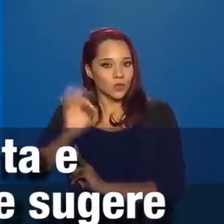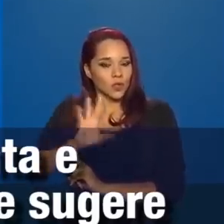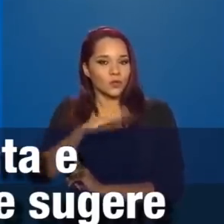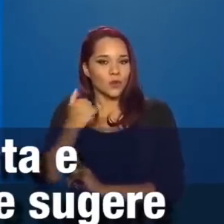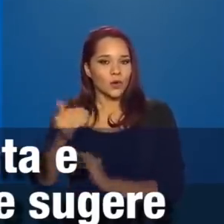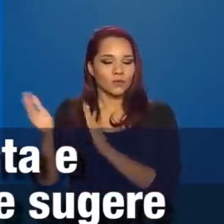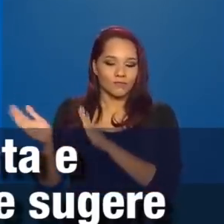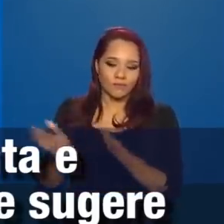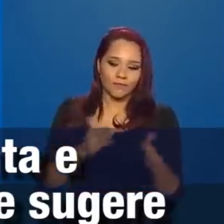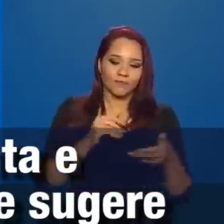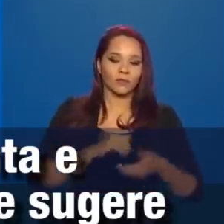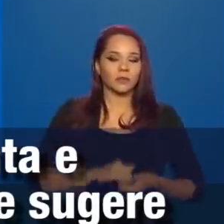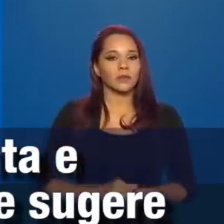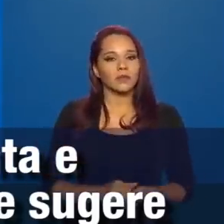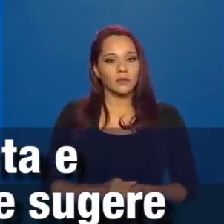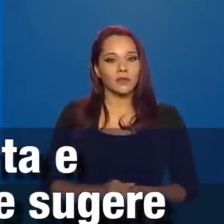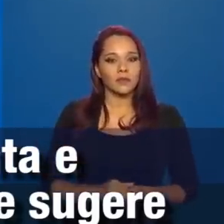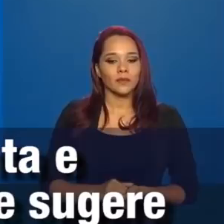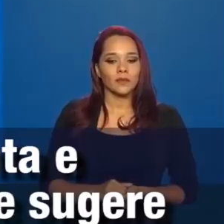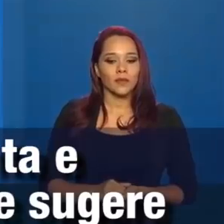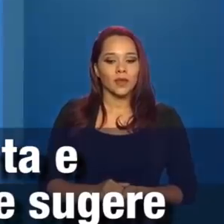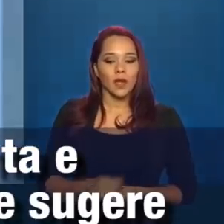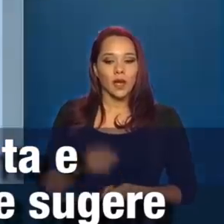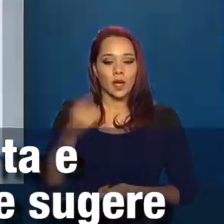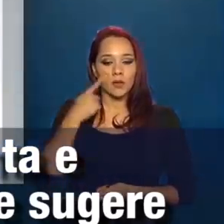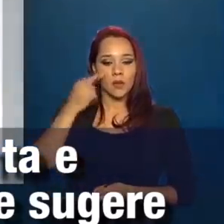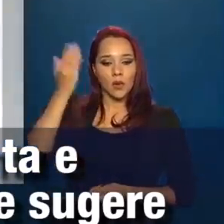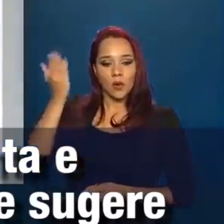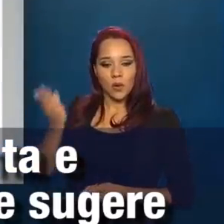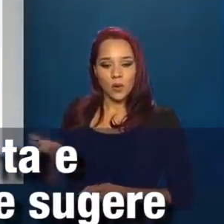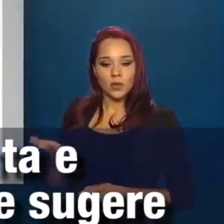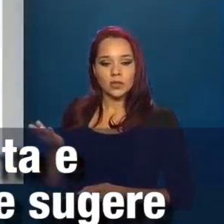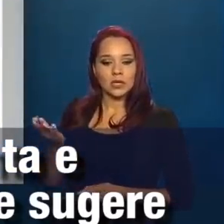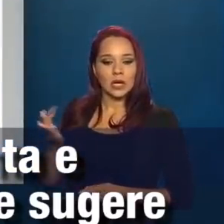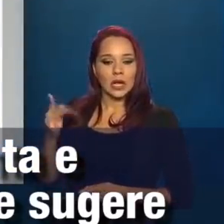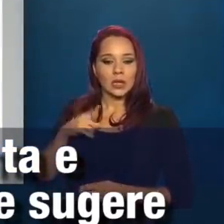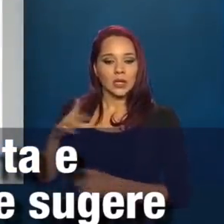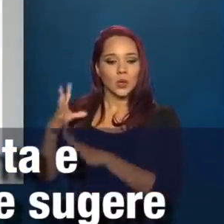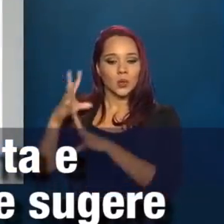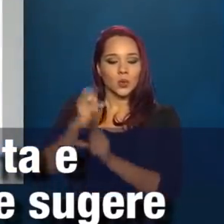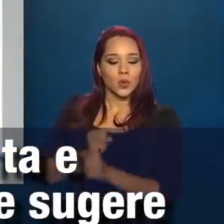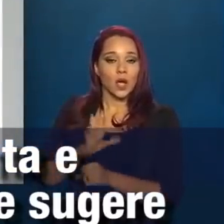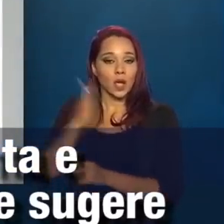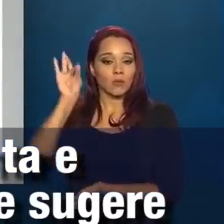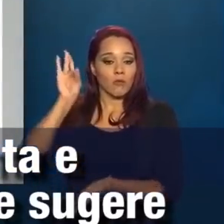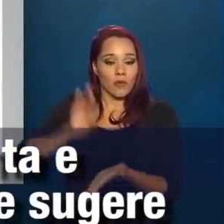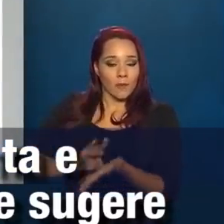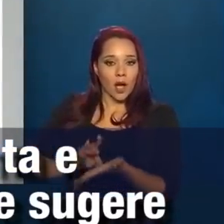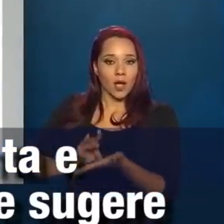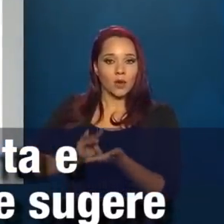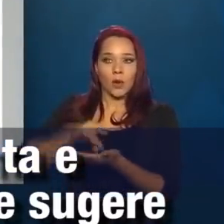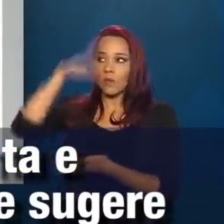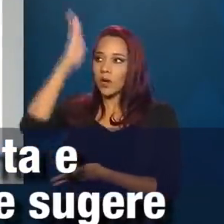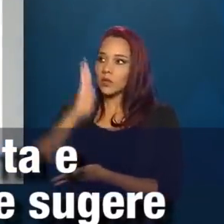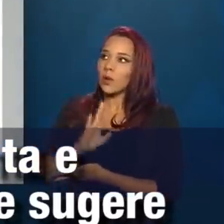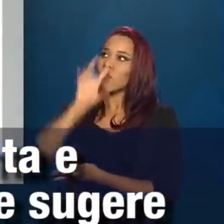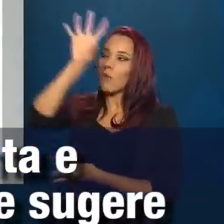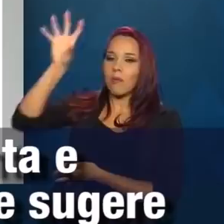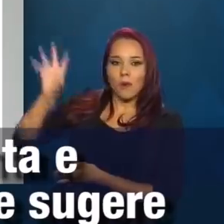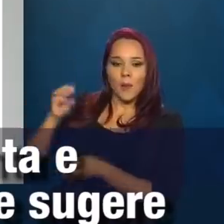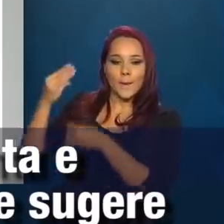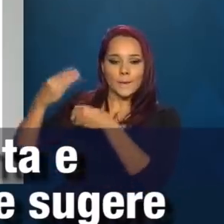Pode passar? Aqui nós temos do lado esquerdo o total de casos confirmados, distribuídos por